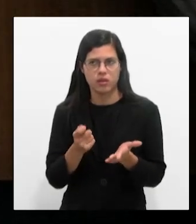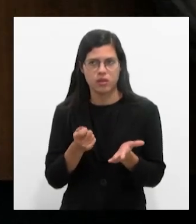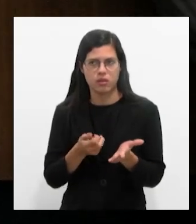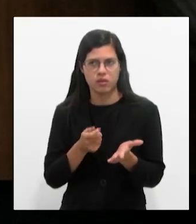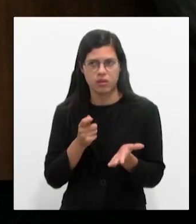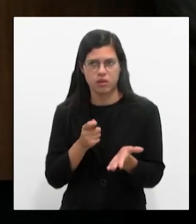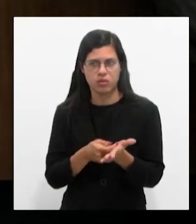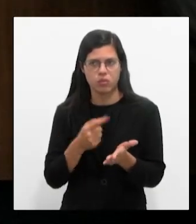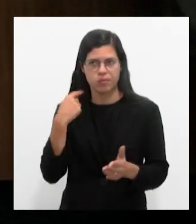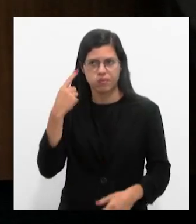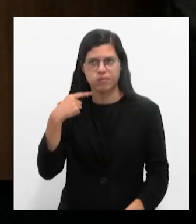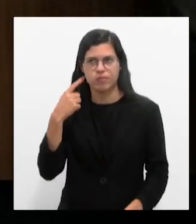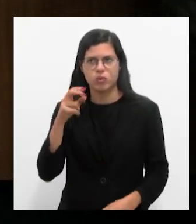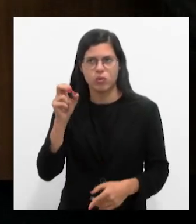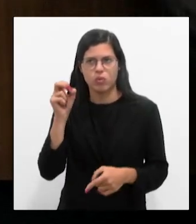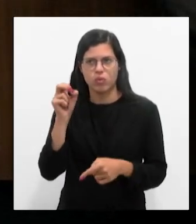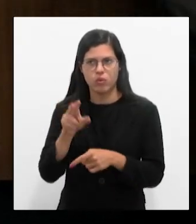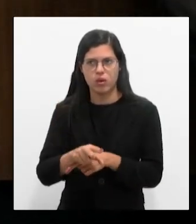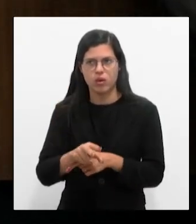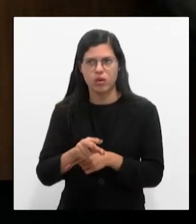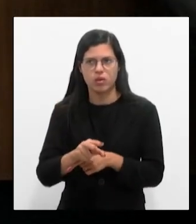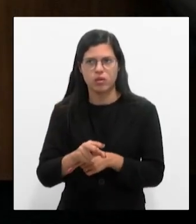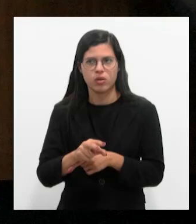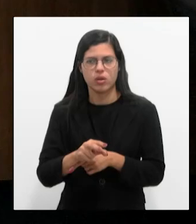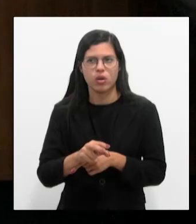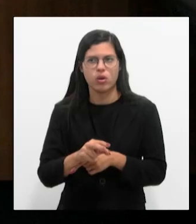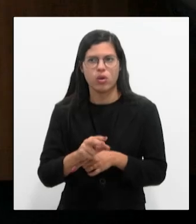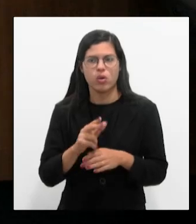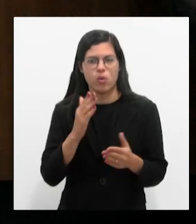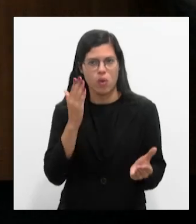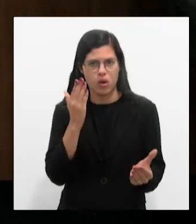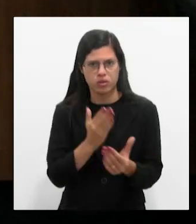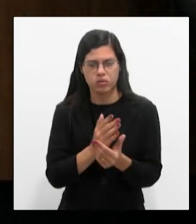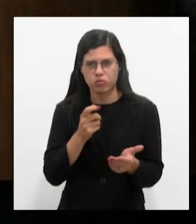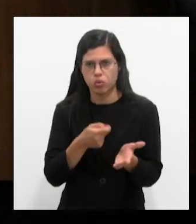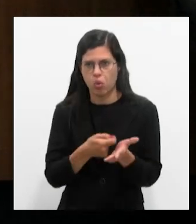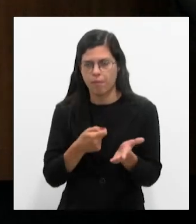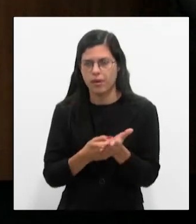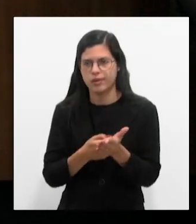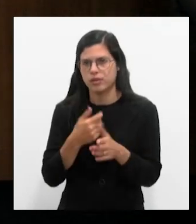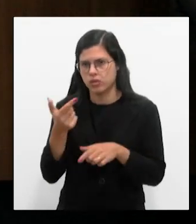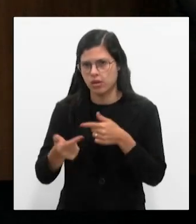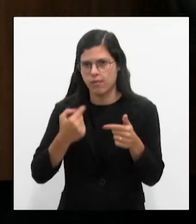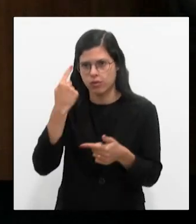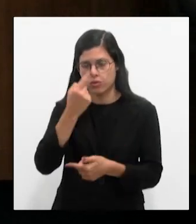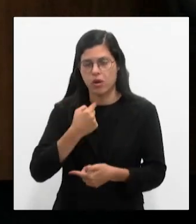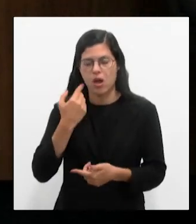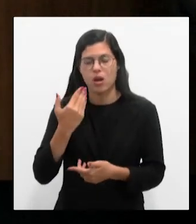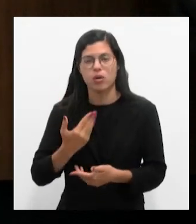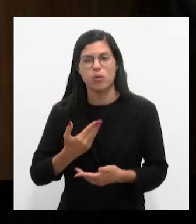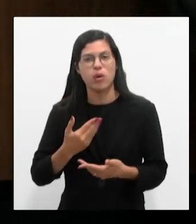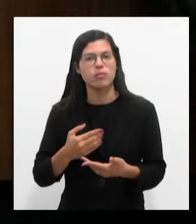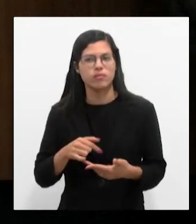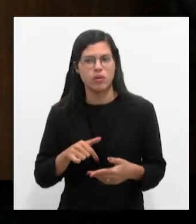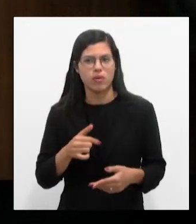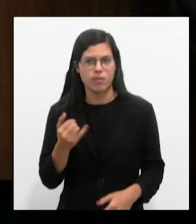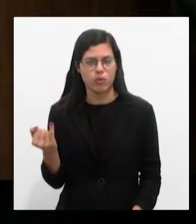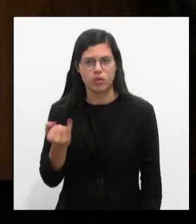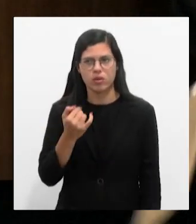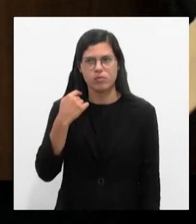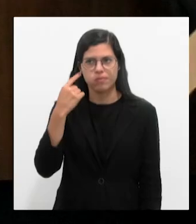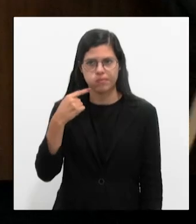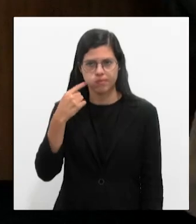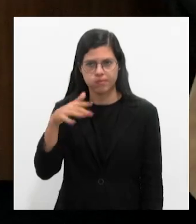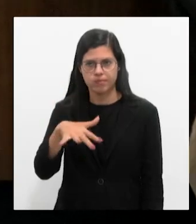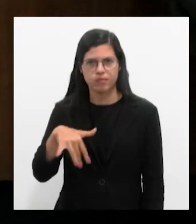os advogados quando ingressam com ação de cobrança de honorários. Então, foi um grande ganho para a advocacia. Fazer o reconhecimento aqui do deputado Cozzolino,